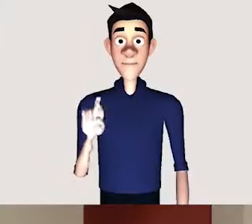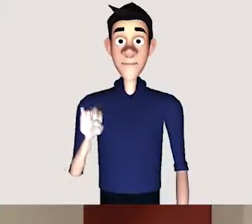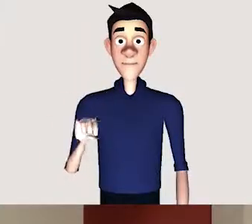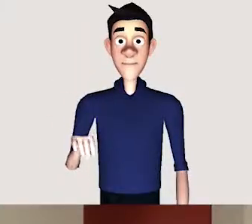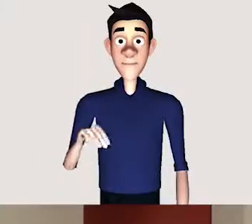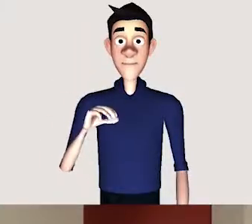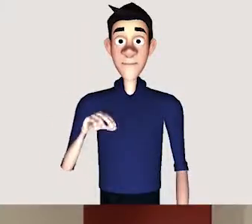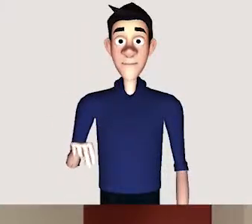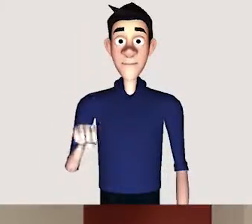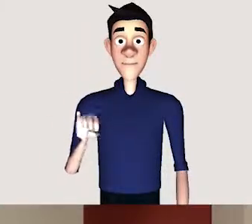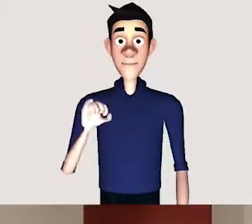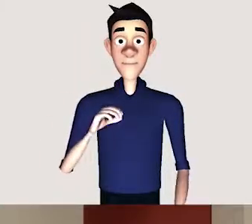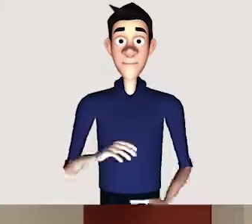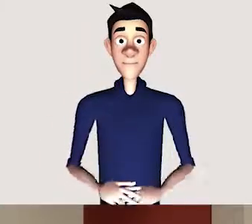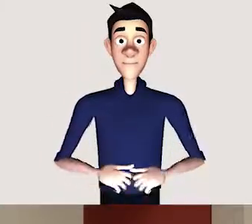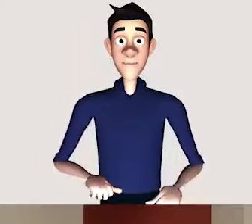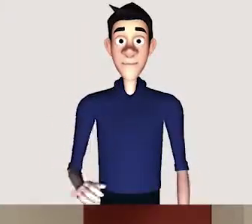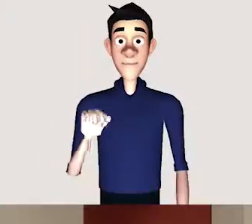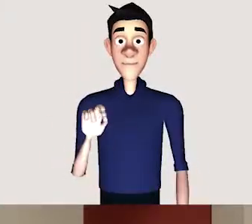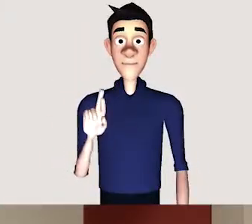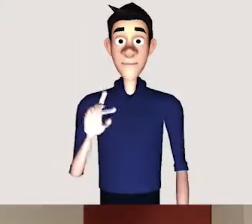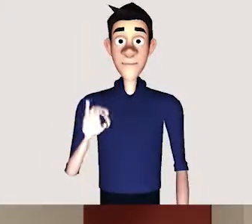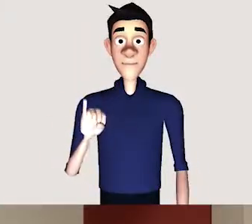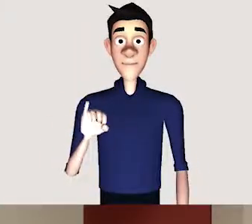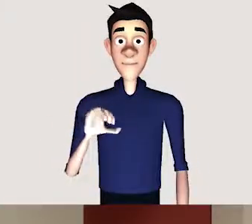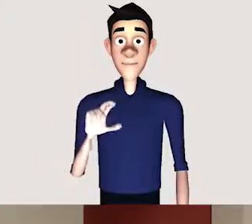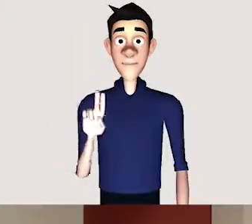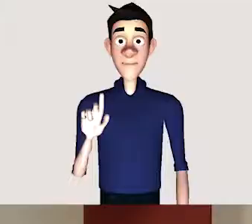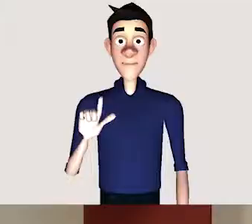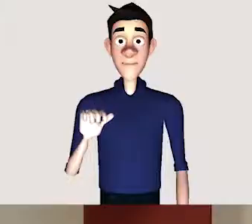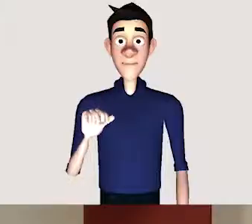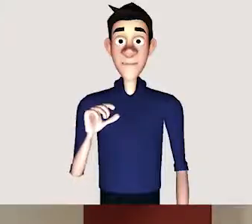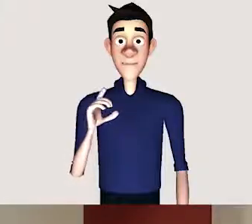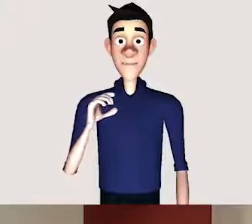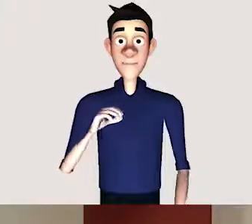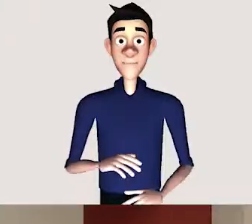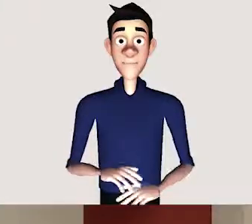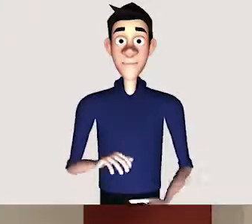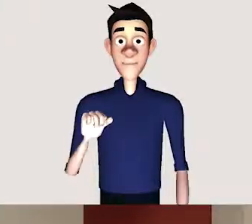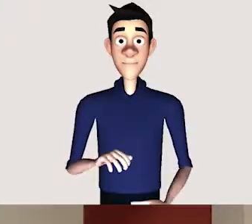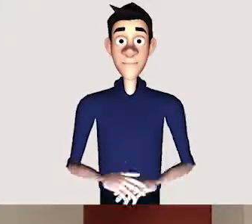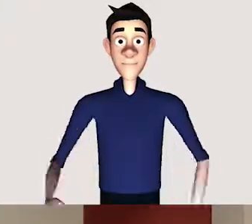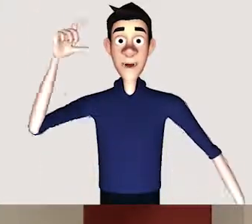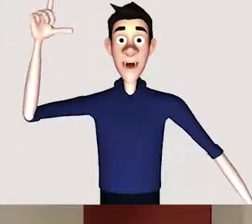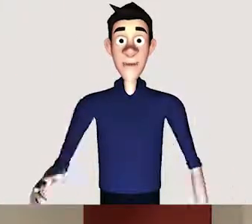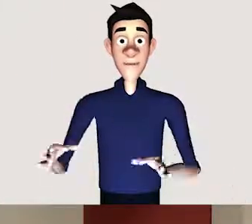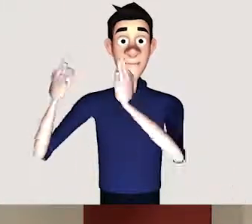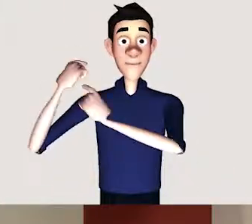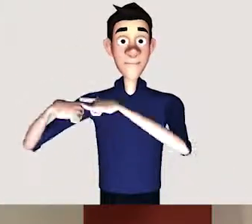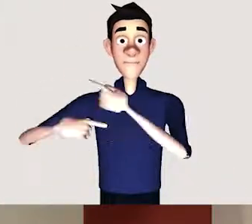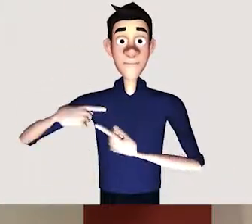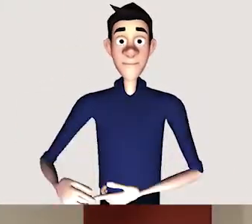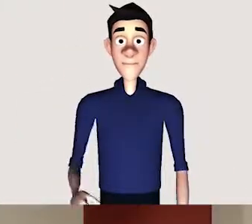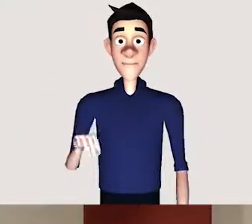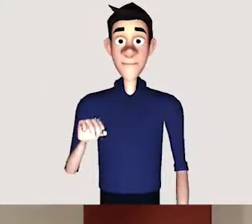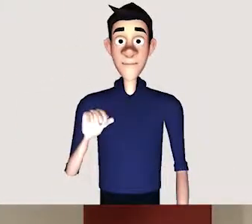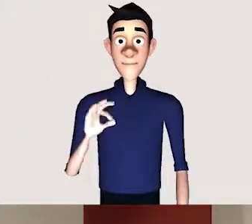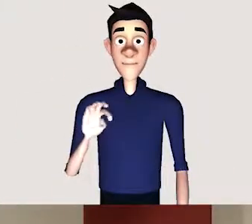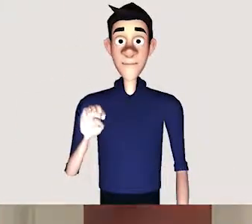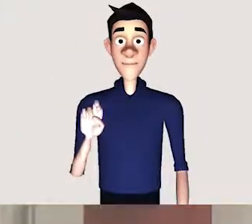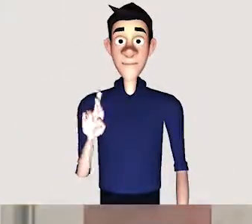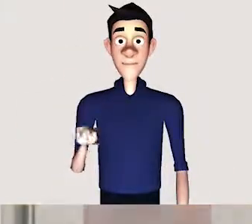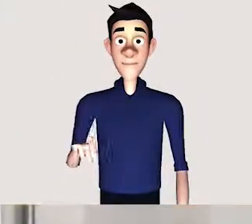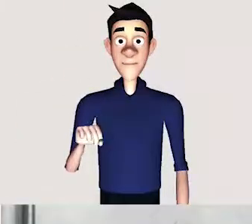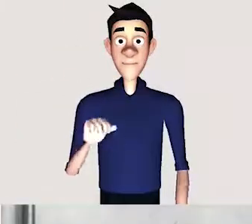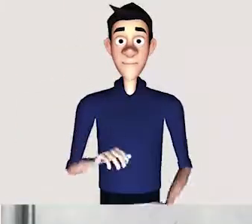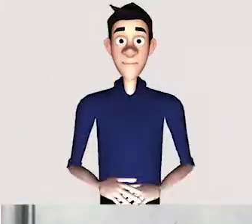do pater, está presente. E poderíamos então perguntar, e o que é matrimônio? E por que